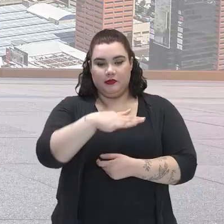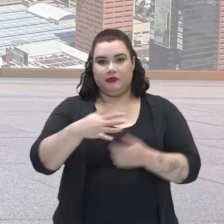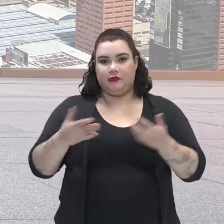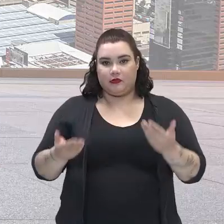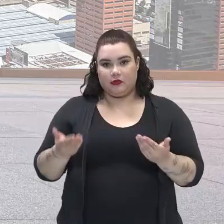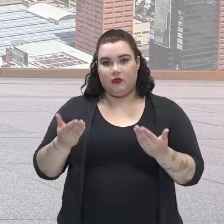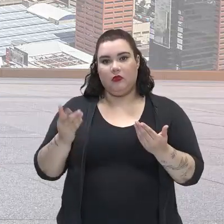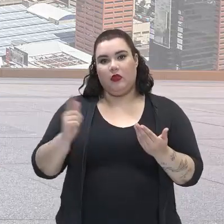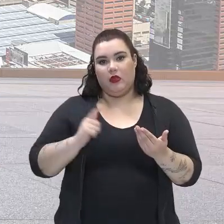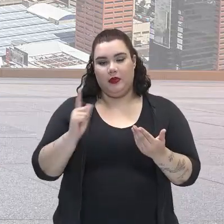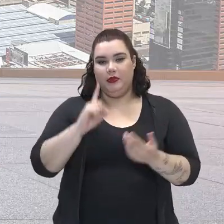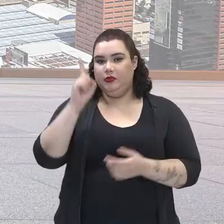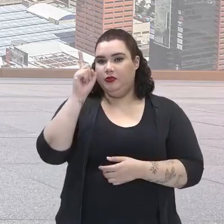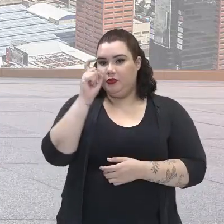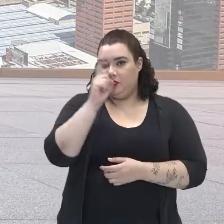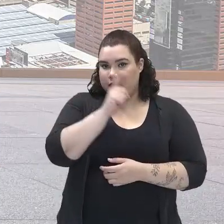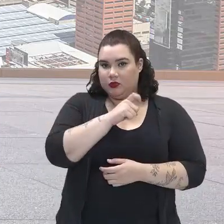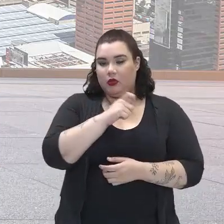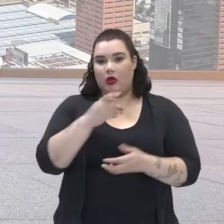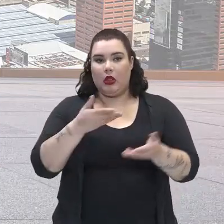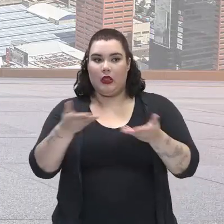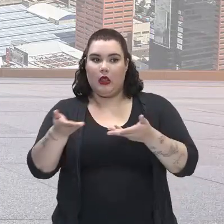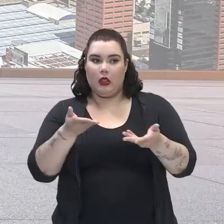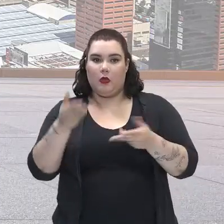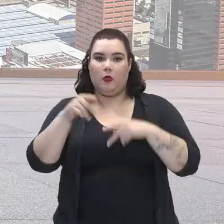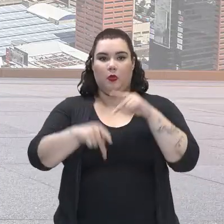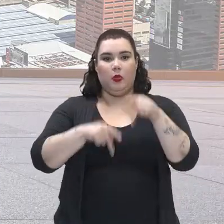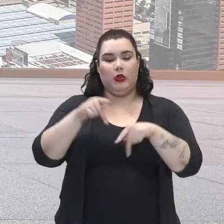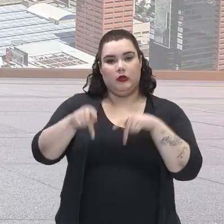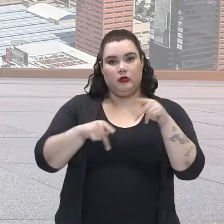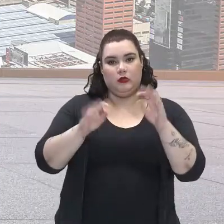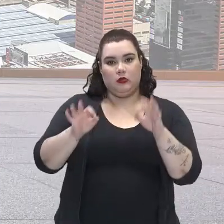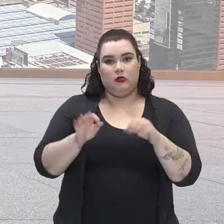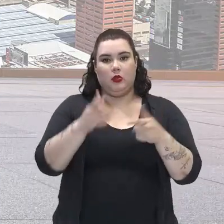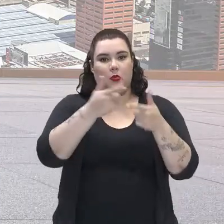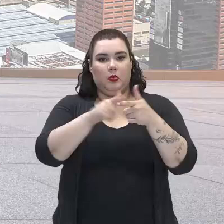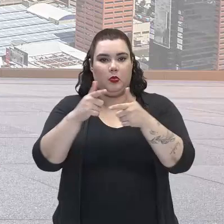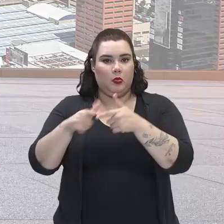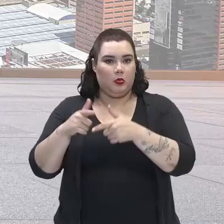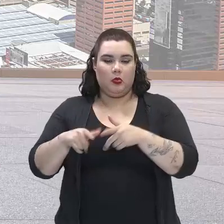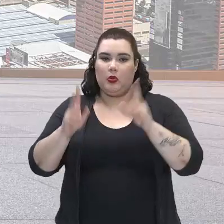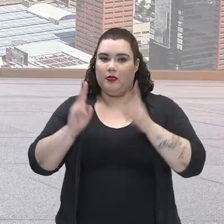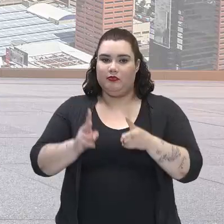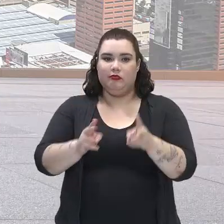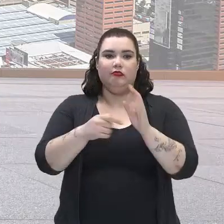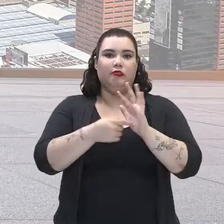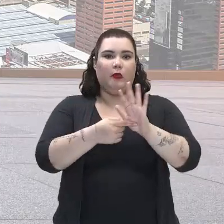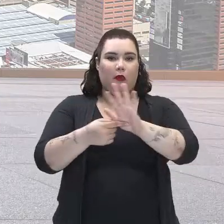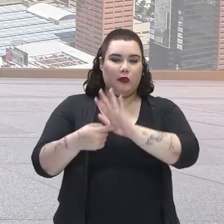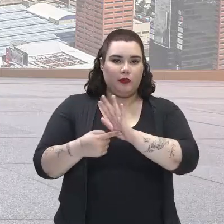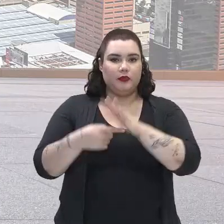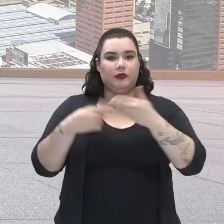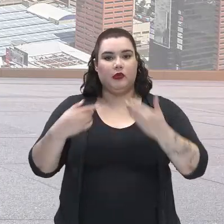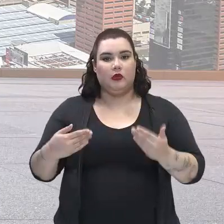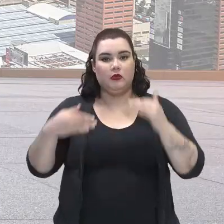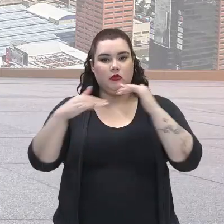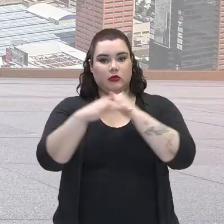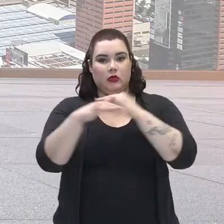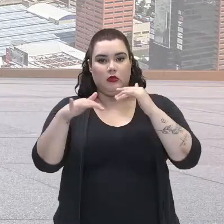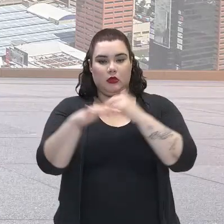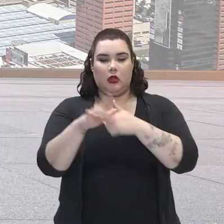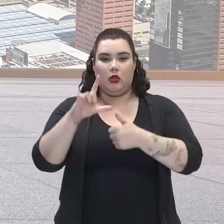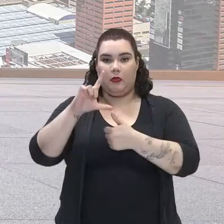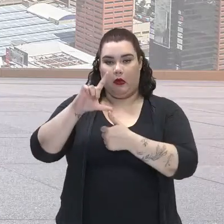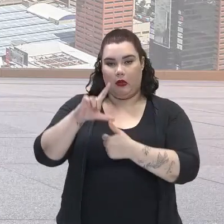tem toda uma dificuldade nesse sentido de atender aquela população. Os problemas vão ficar muito evidentes. Então, nas cidades da América Latina ocorrem problemas